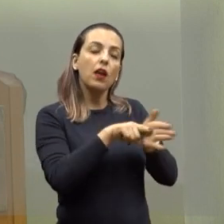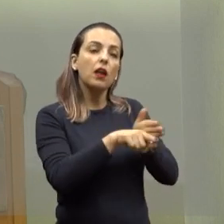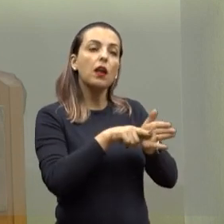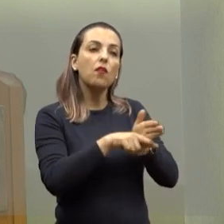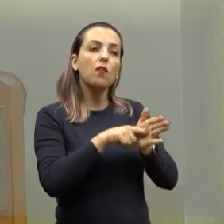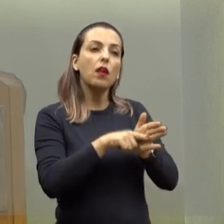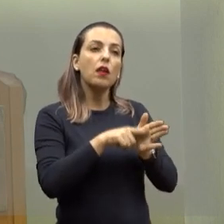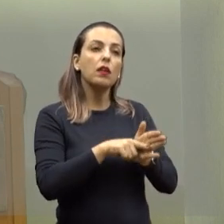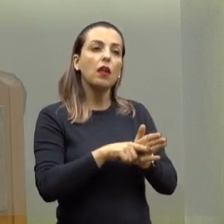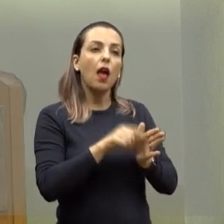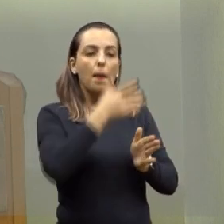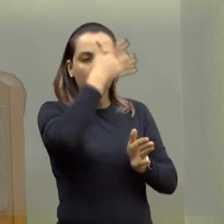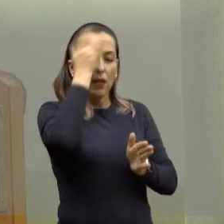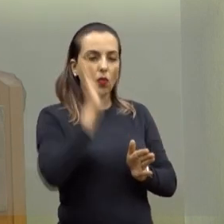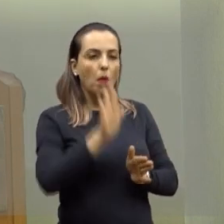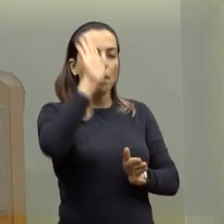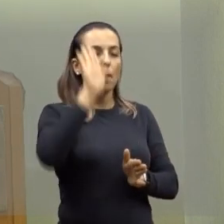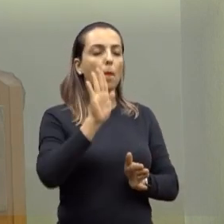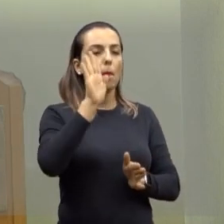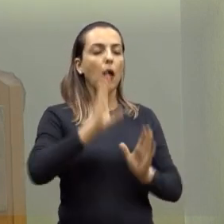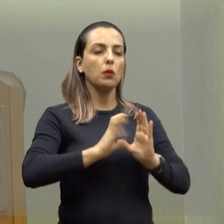transparência é fundamental